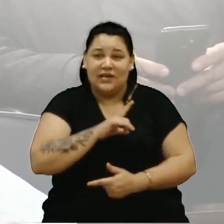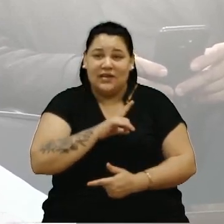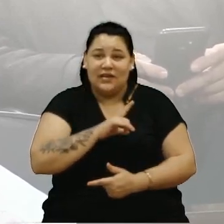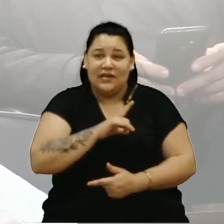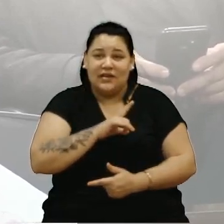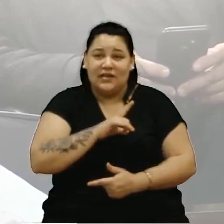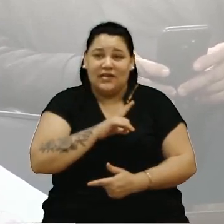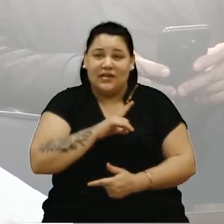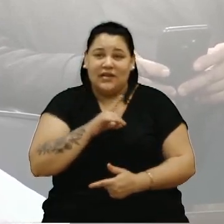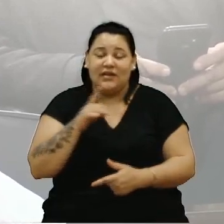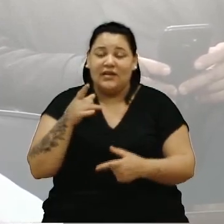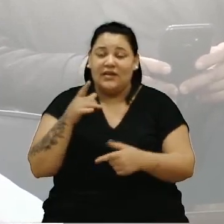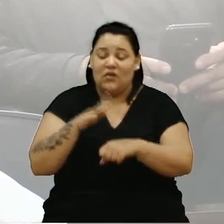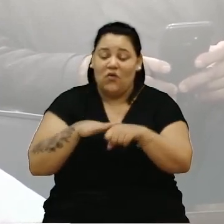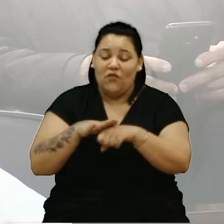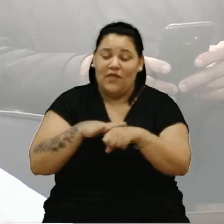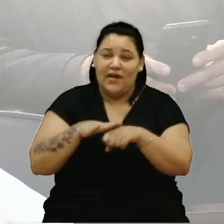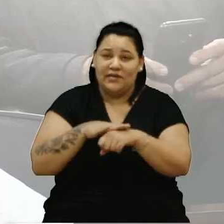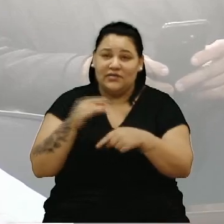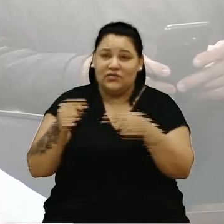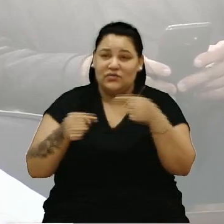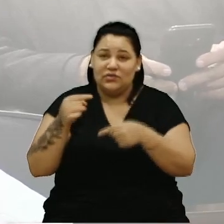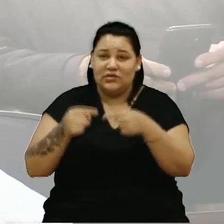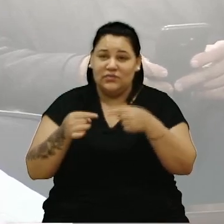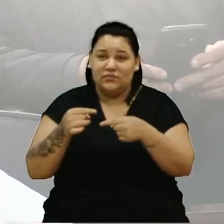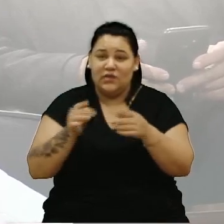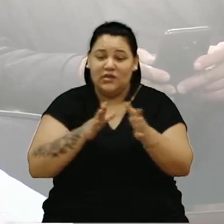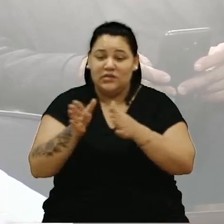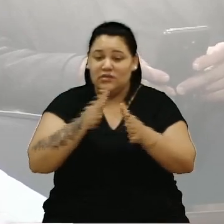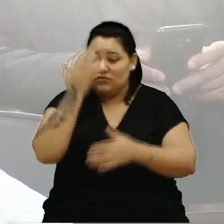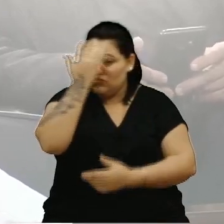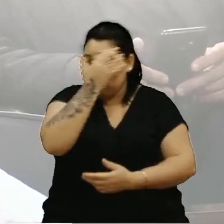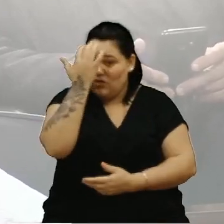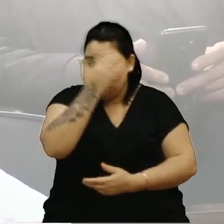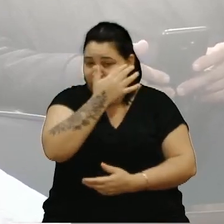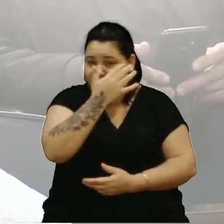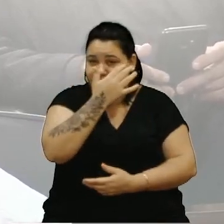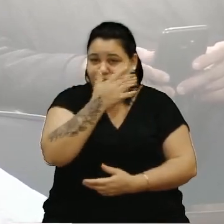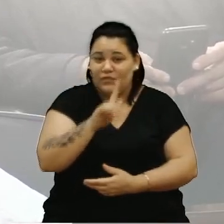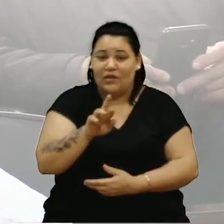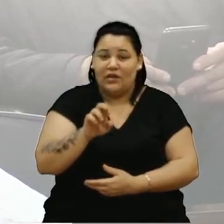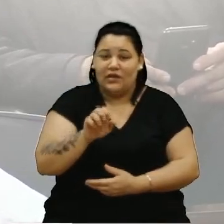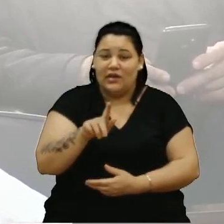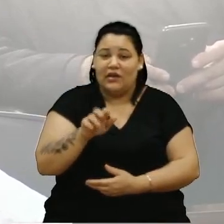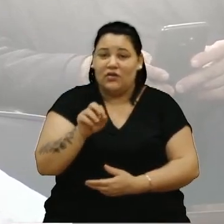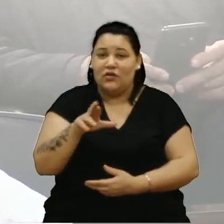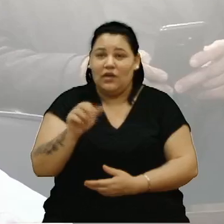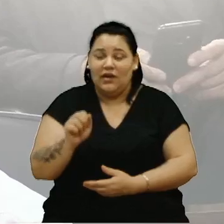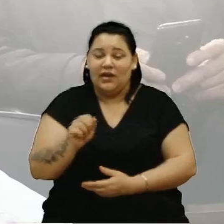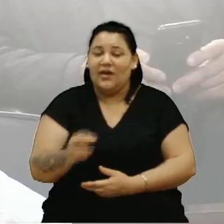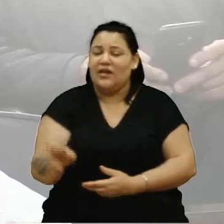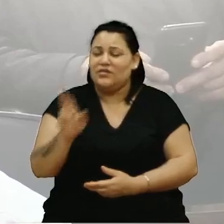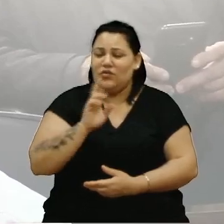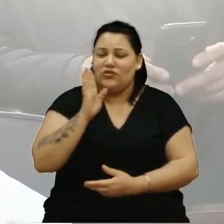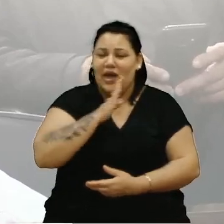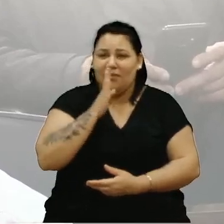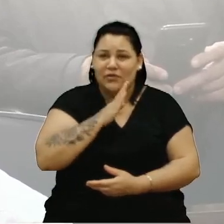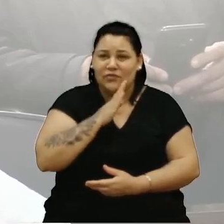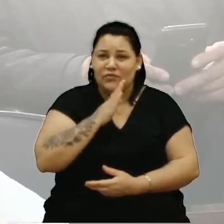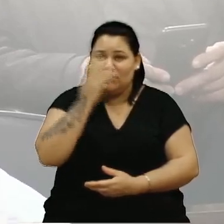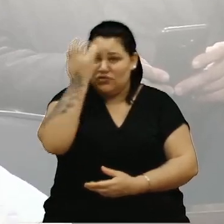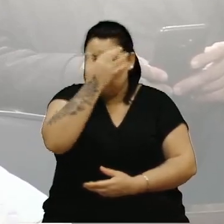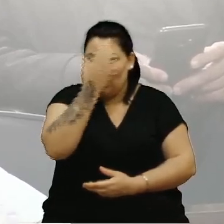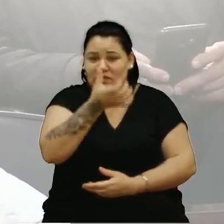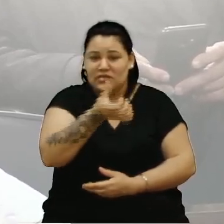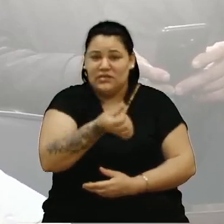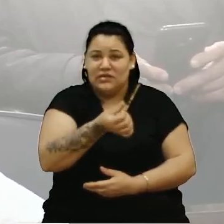prefeito Adiló, a chefe de gabinete, a Grégora Fortuna. Imediatamente, ontem eu estava falando com ela, às 8 da noite ela me respondeu. O prefeito Adiló, muitas vezes, 6 da